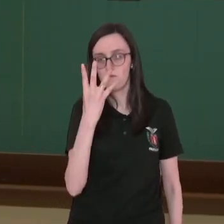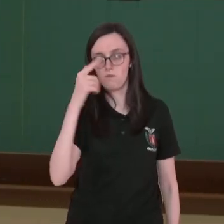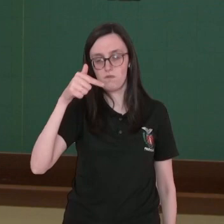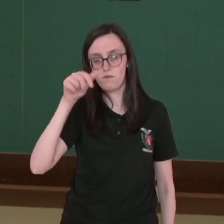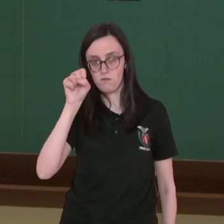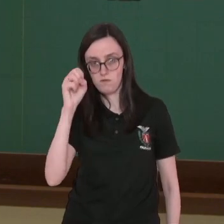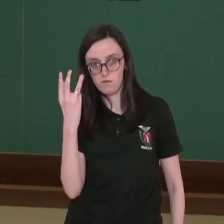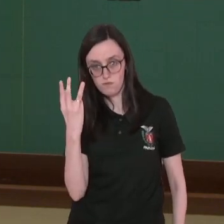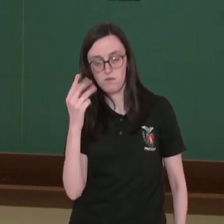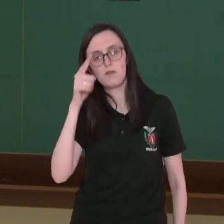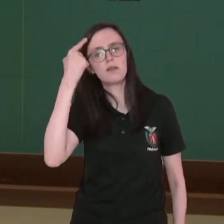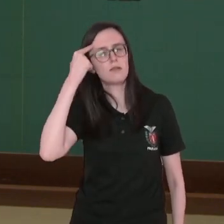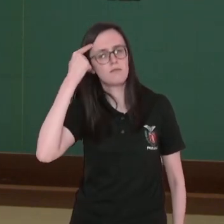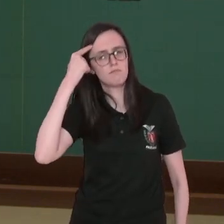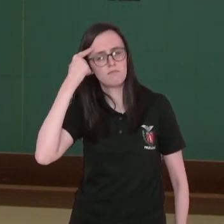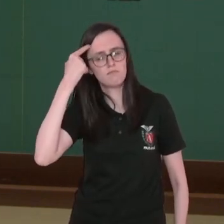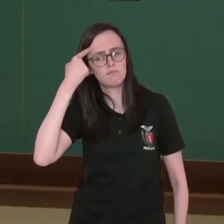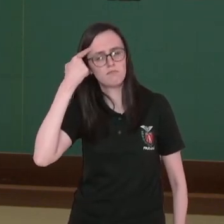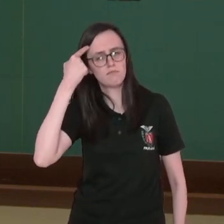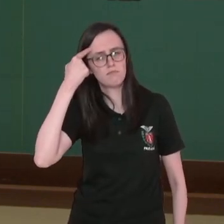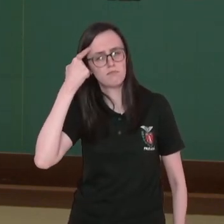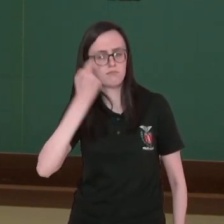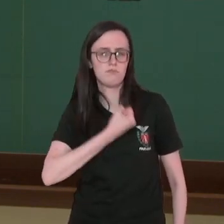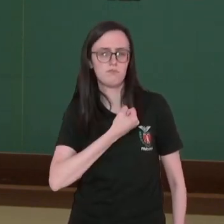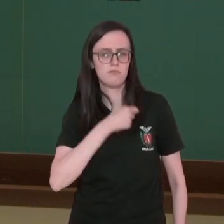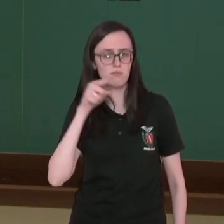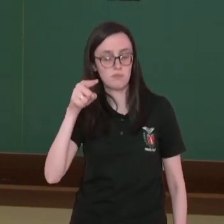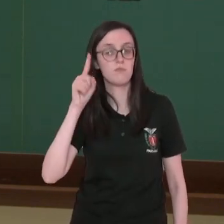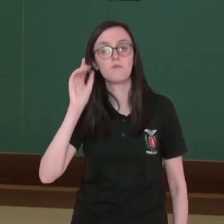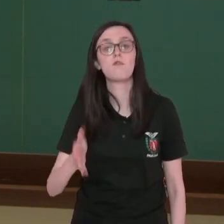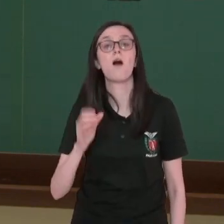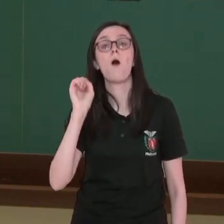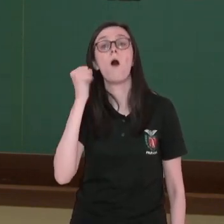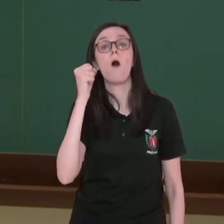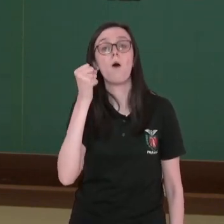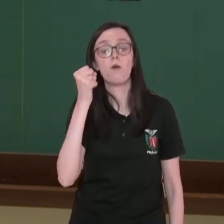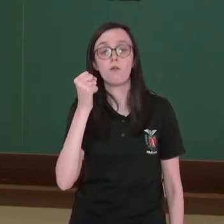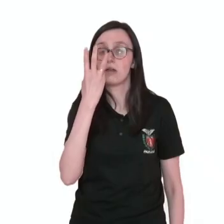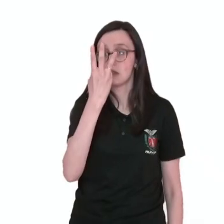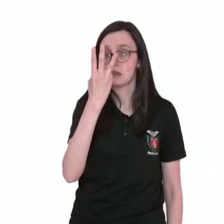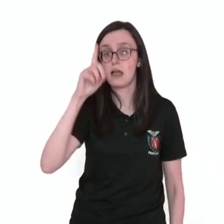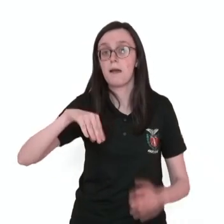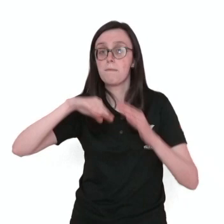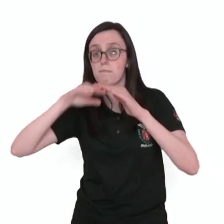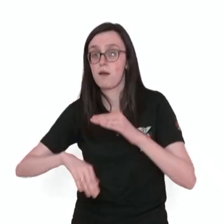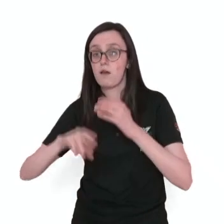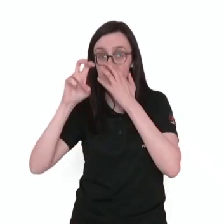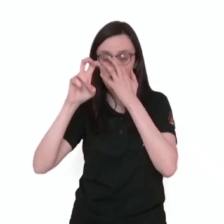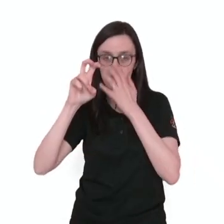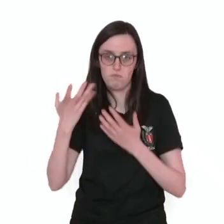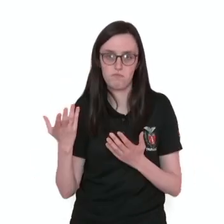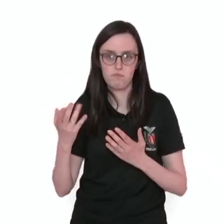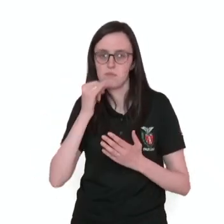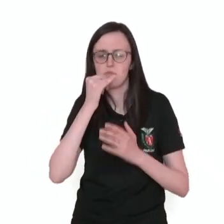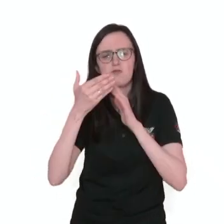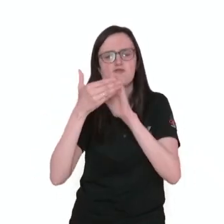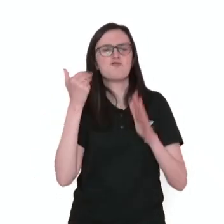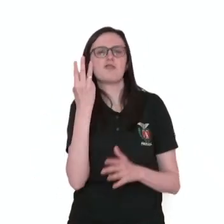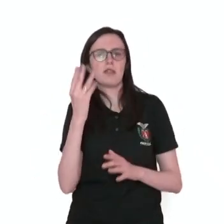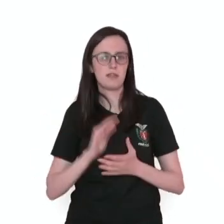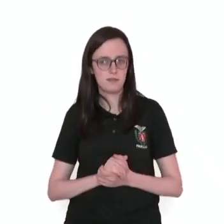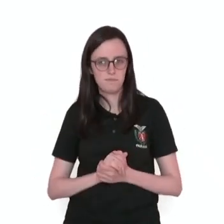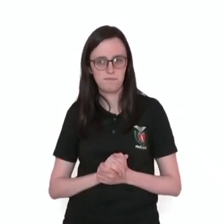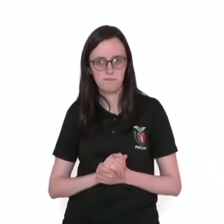8,4783. Pensando arredondar no 8, o 3 é menor que 5. Só tira o 3.